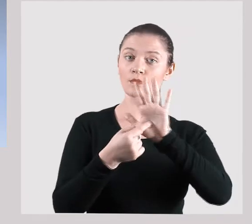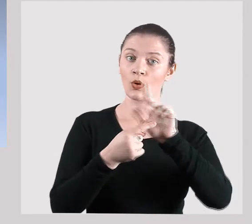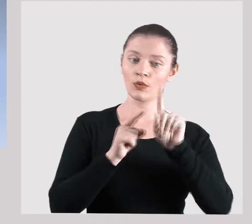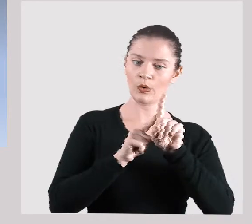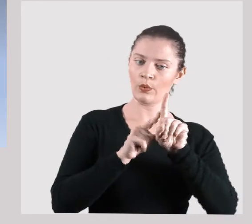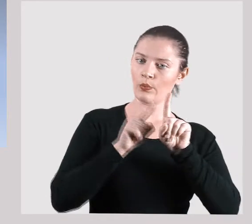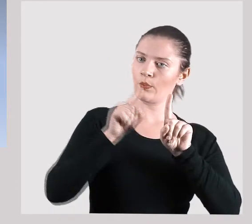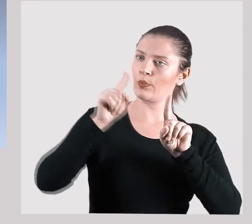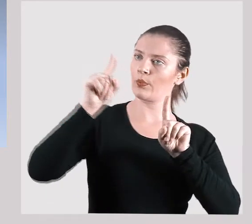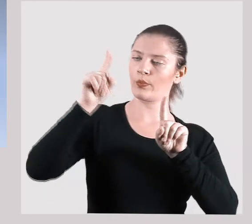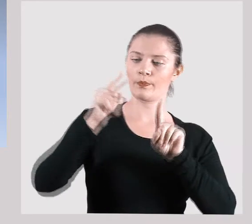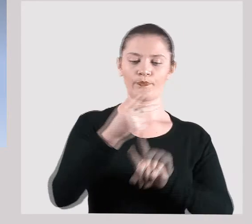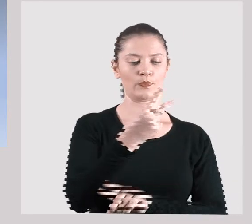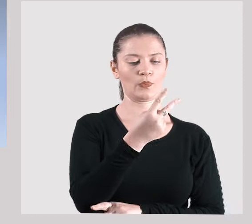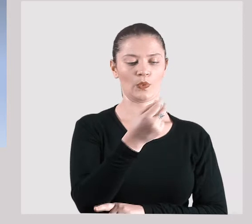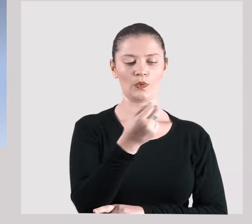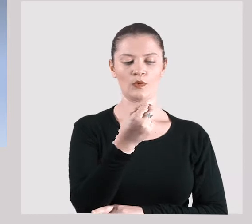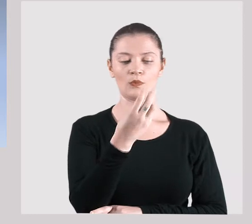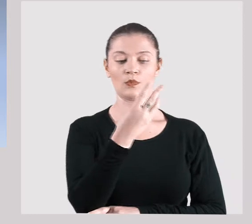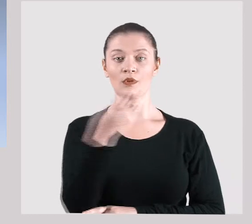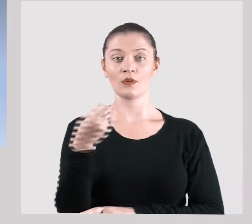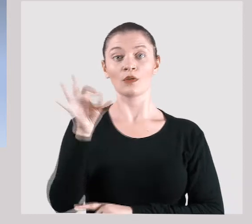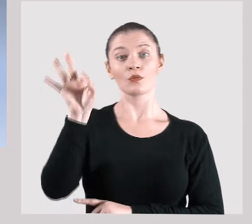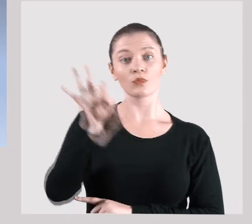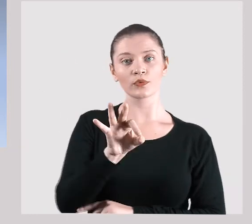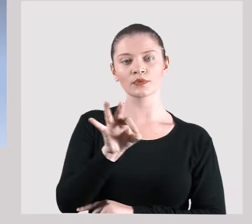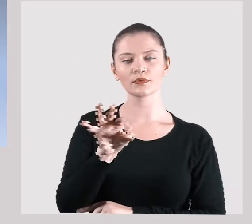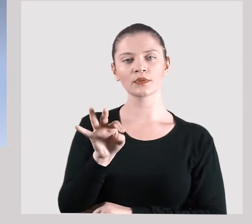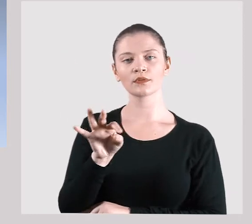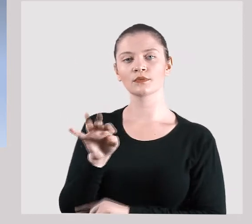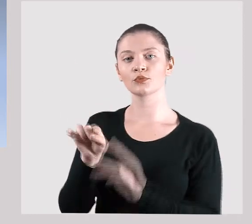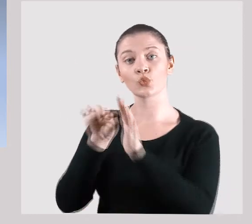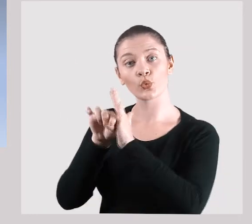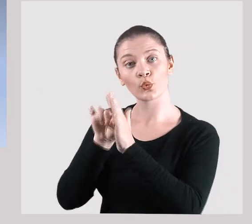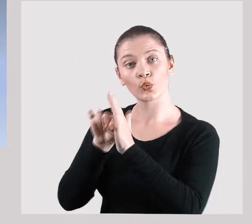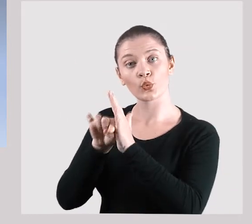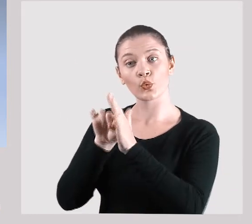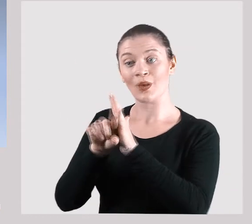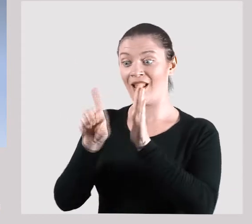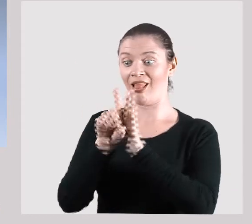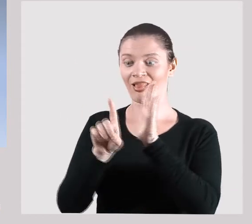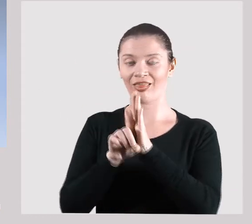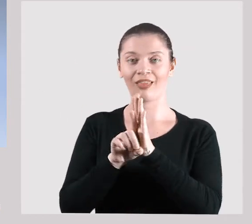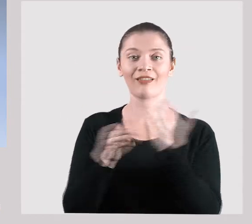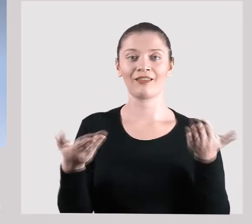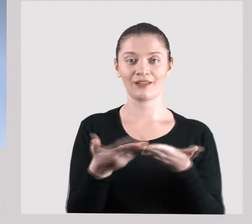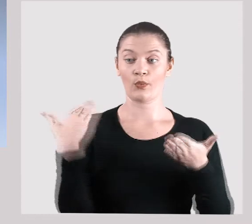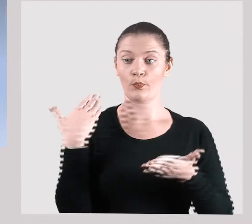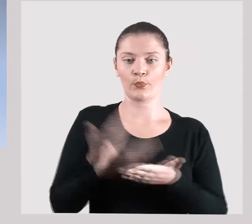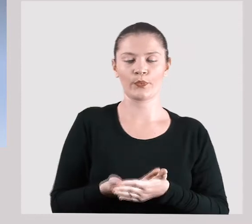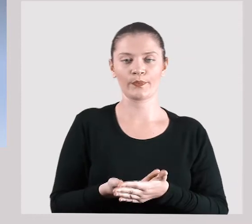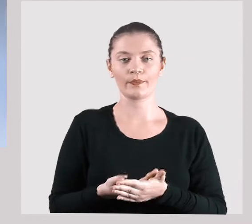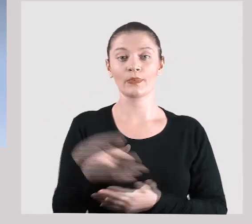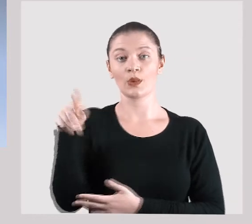de 2.300% no diagnóstico de disforia de gênero na última década. Esse professor de psiquiatria,